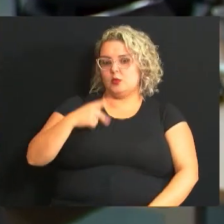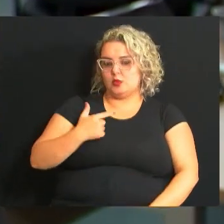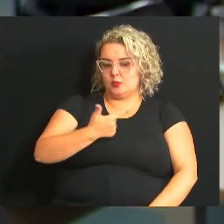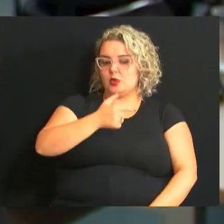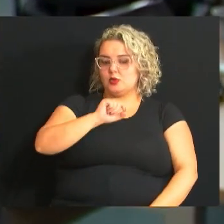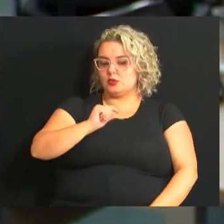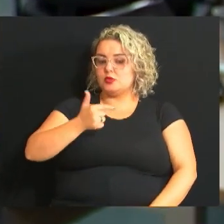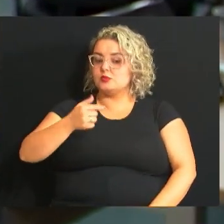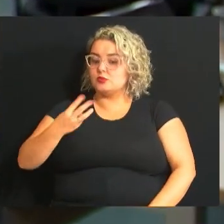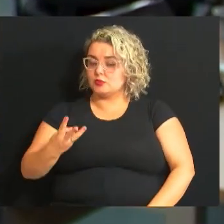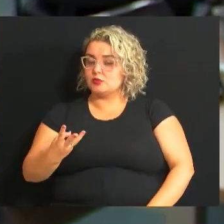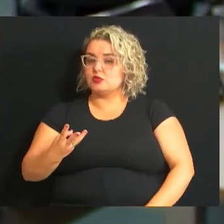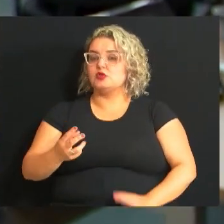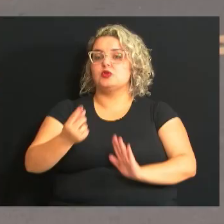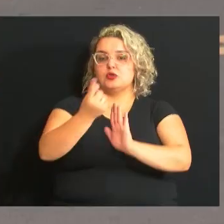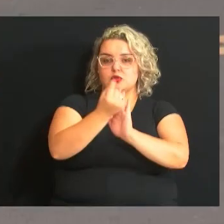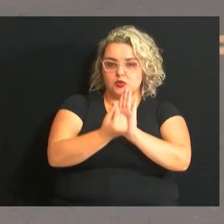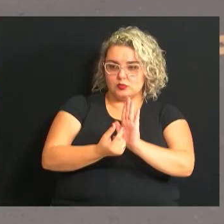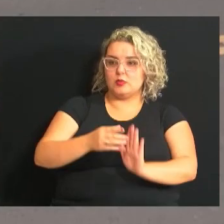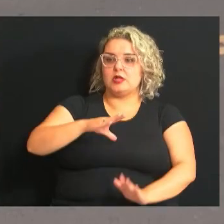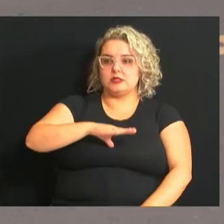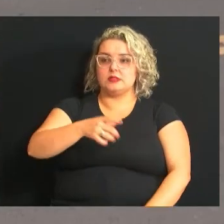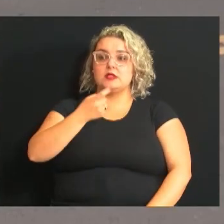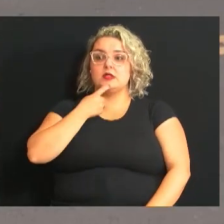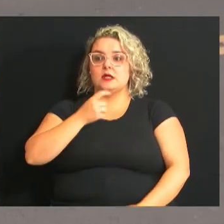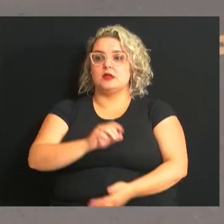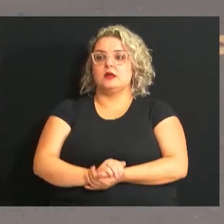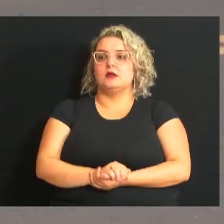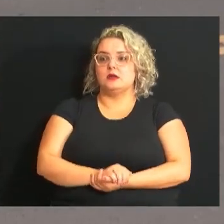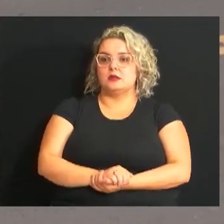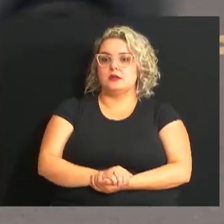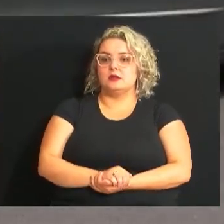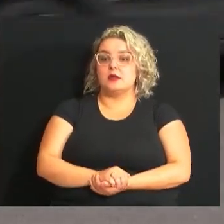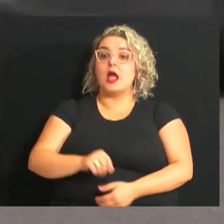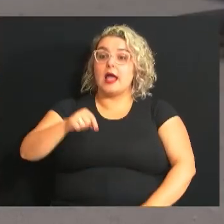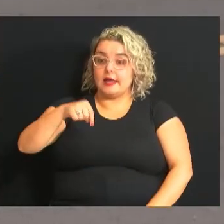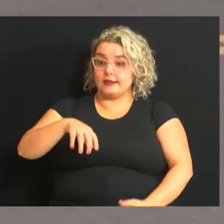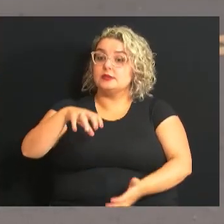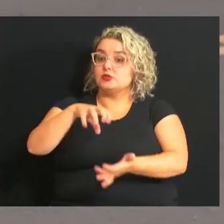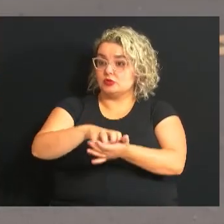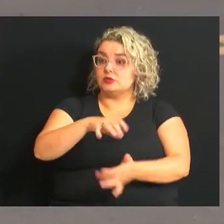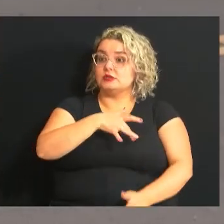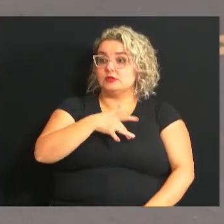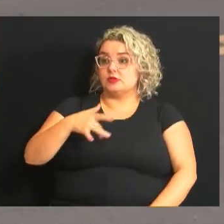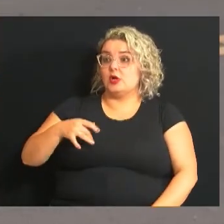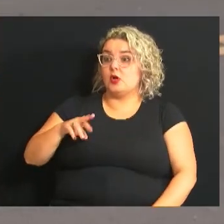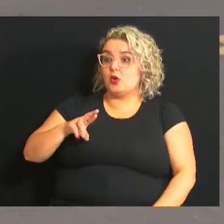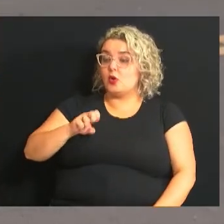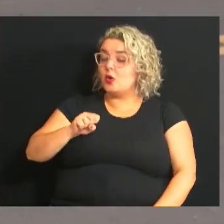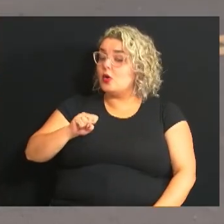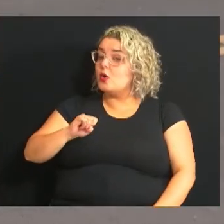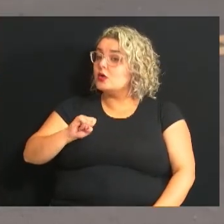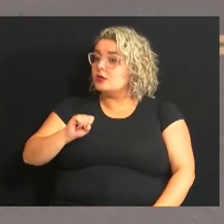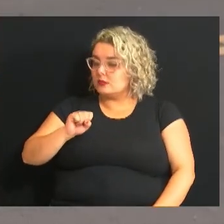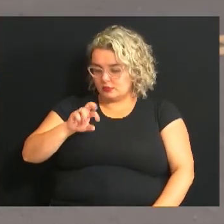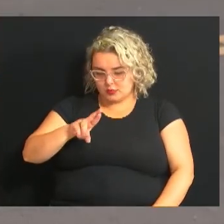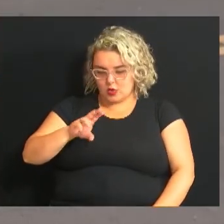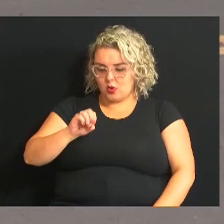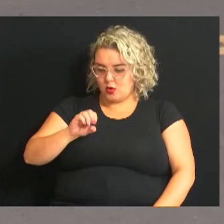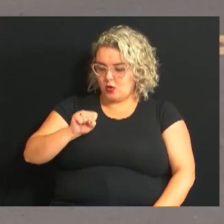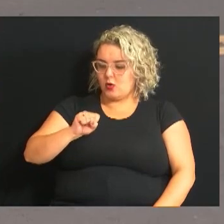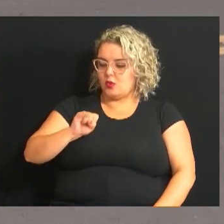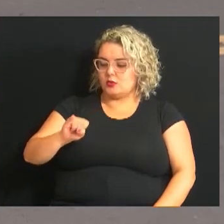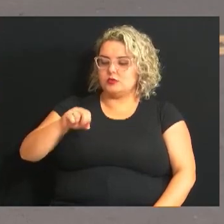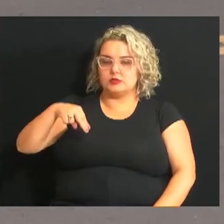2023 para o município de Campinas. Aqui no Centro de Saúde Rocim, o vereador destinou R$ 250